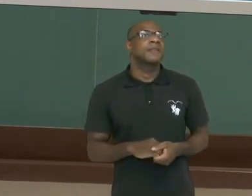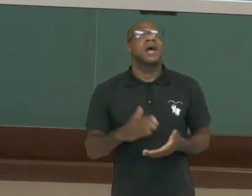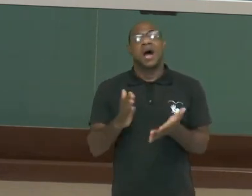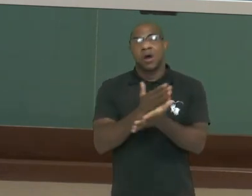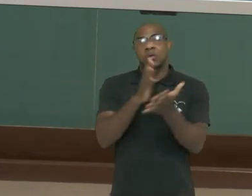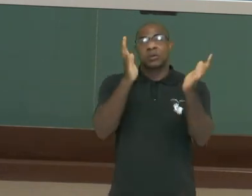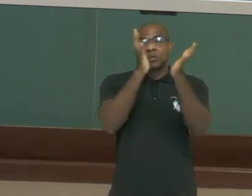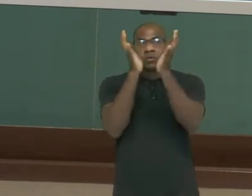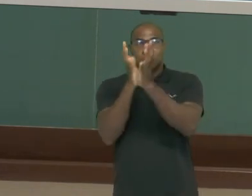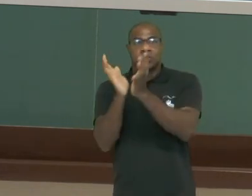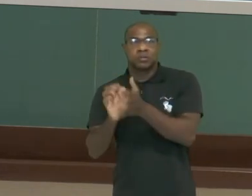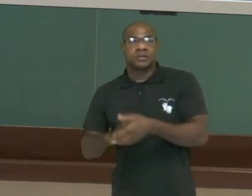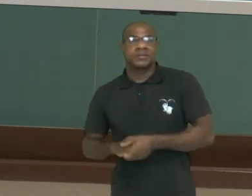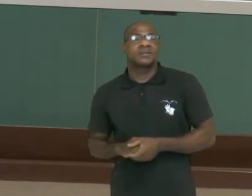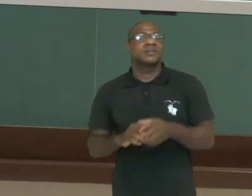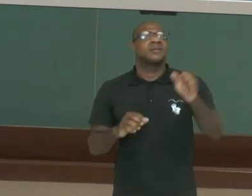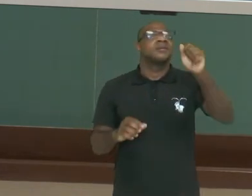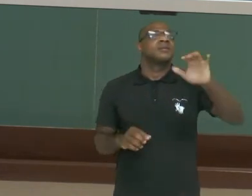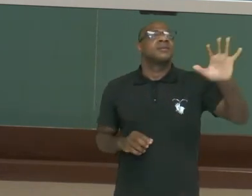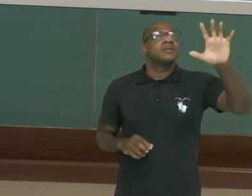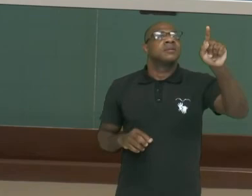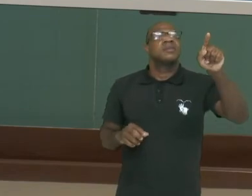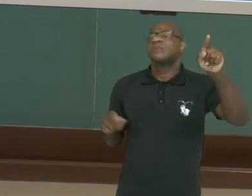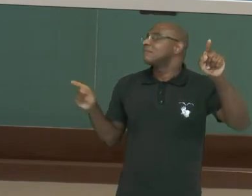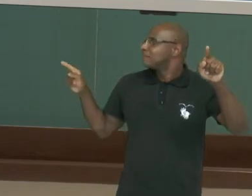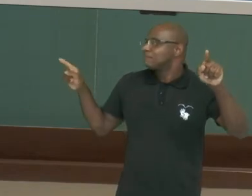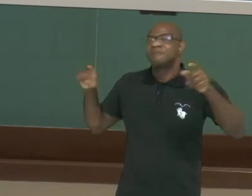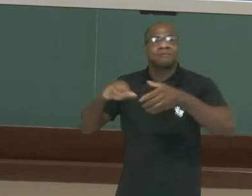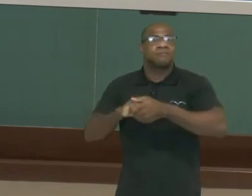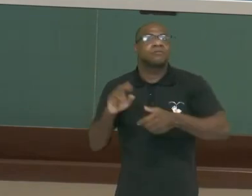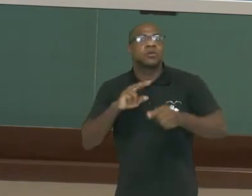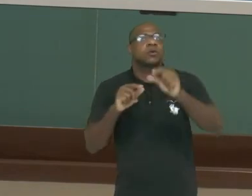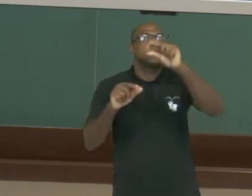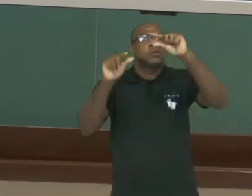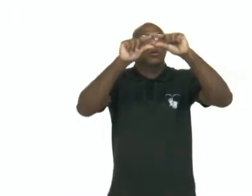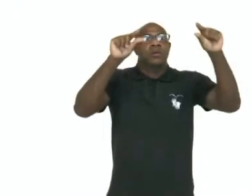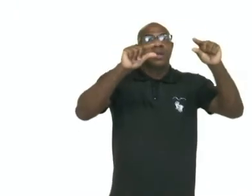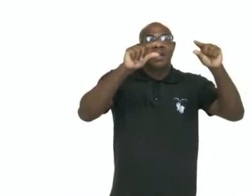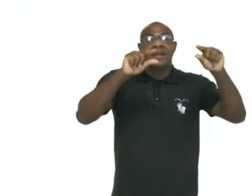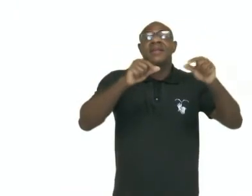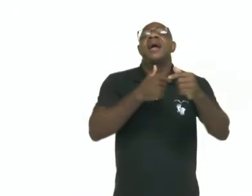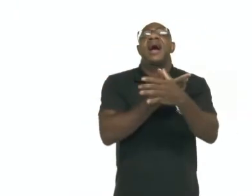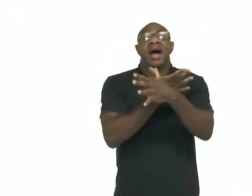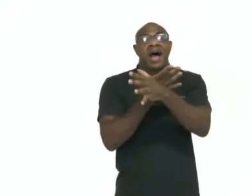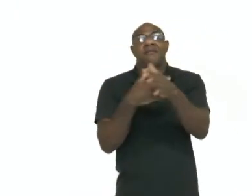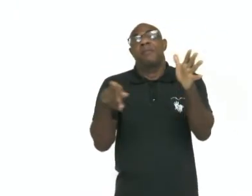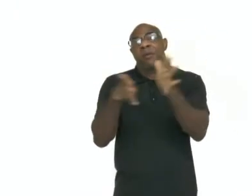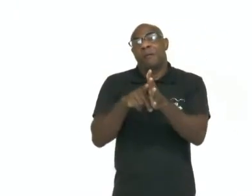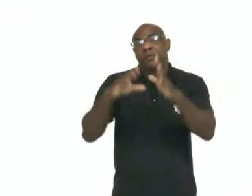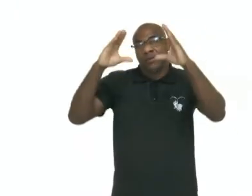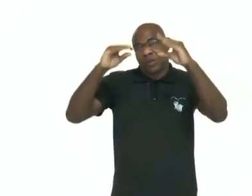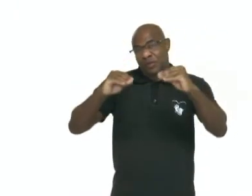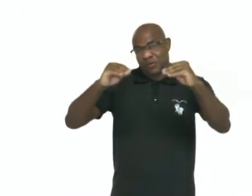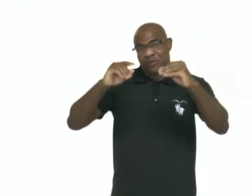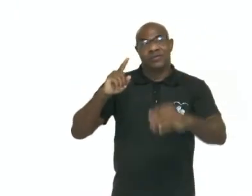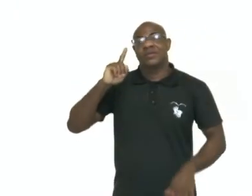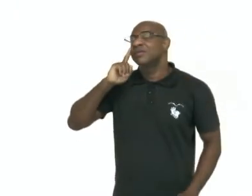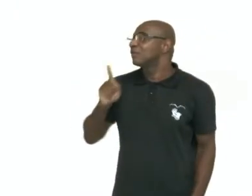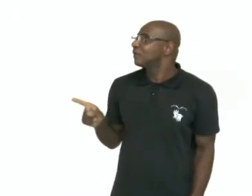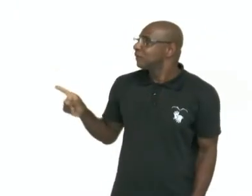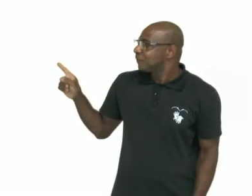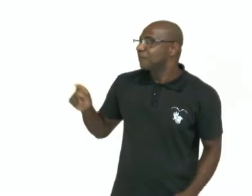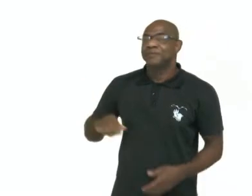ordens. Estrigiformes, nós estamos falando da ave de rapina noturna, a estrigiformes, ok? É a ordem